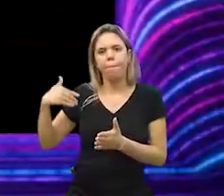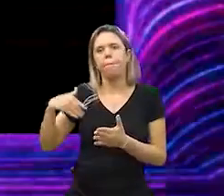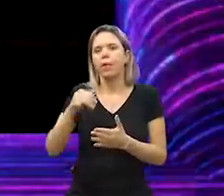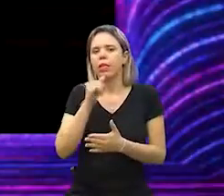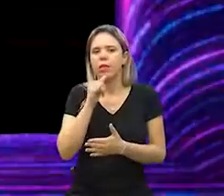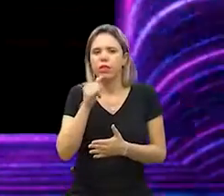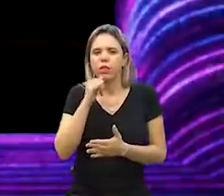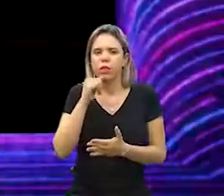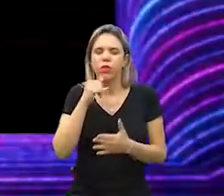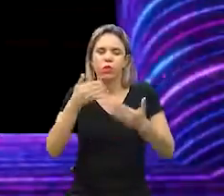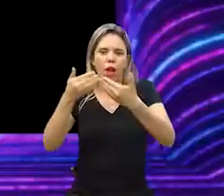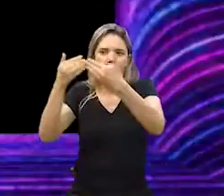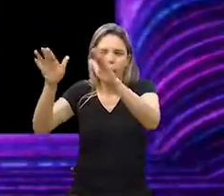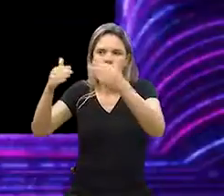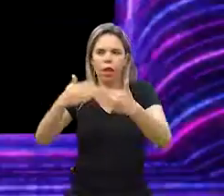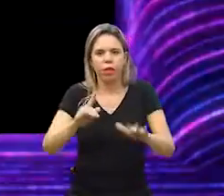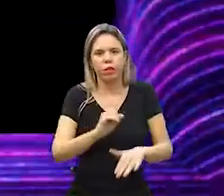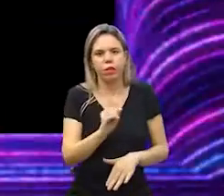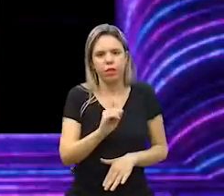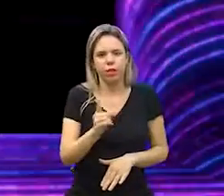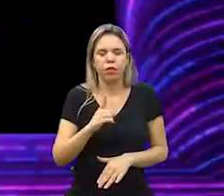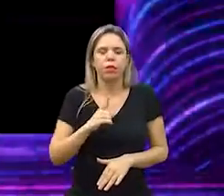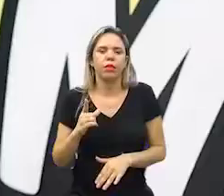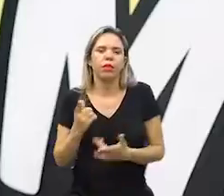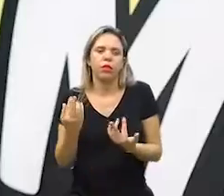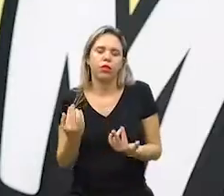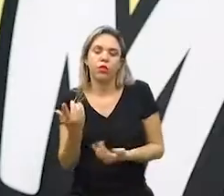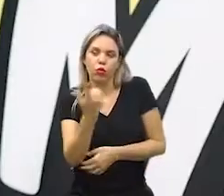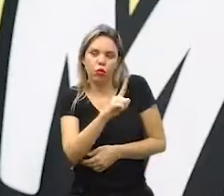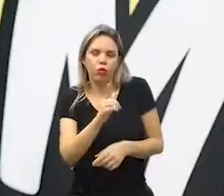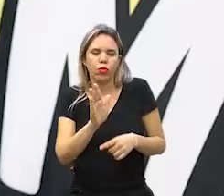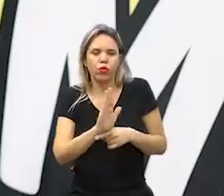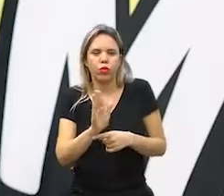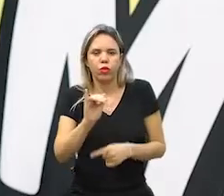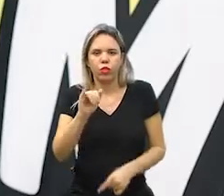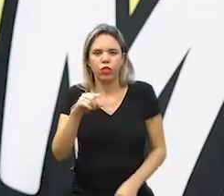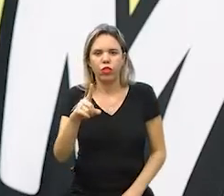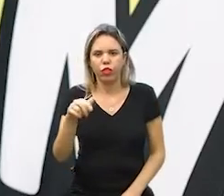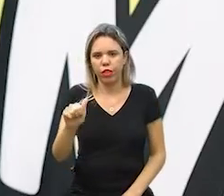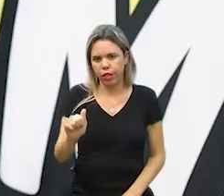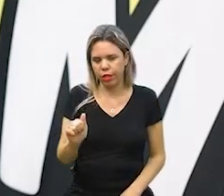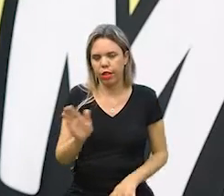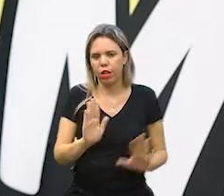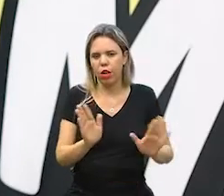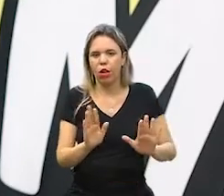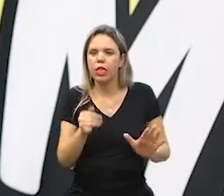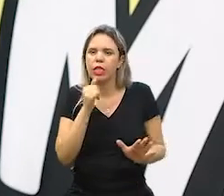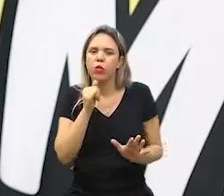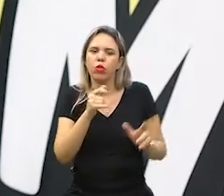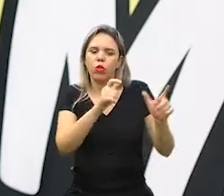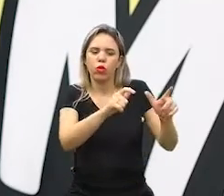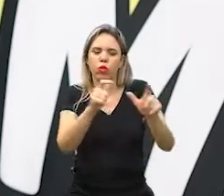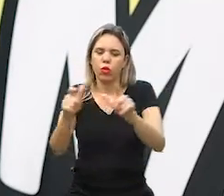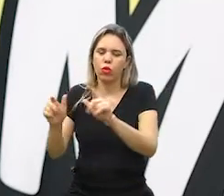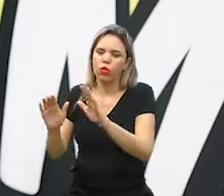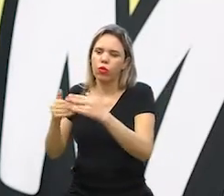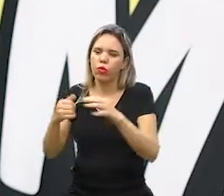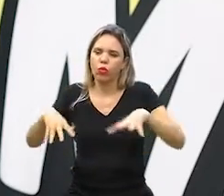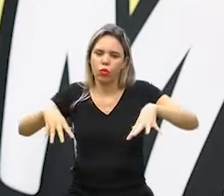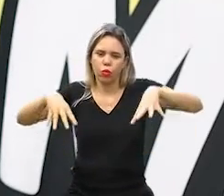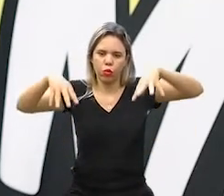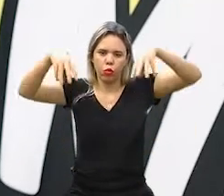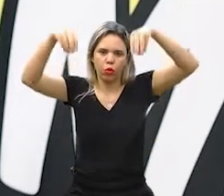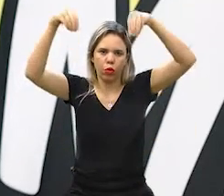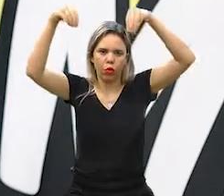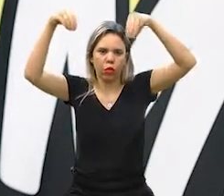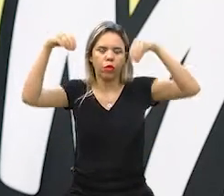não em universos abertos, né? Num campo aberto como o Indiana Jones. Ele é passado em ambientes fechados, de palácio, no